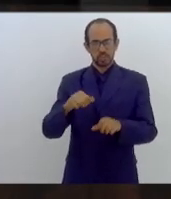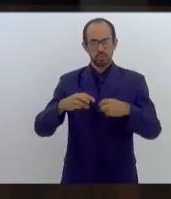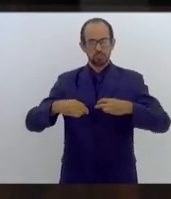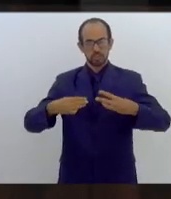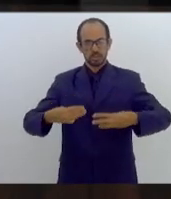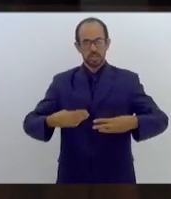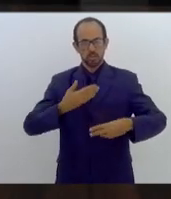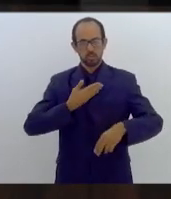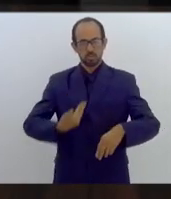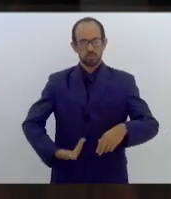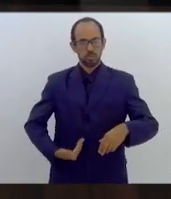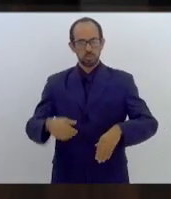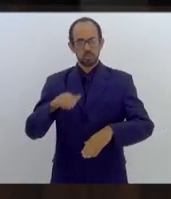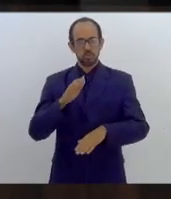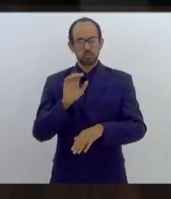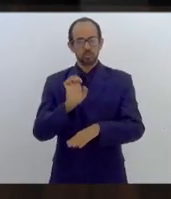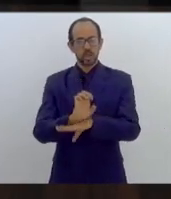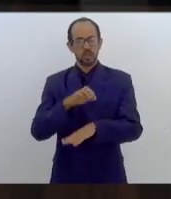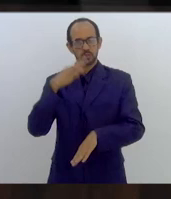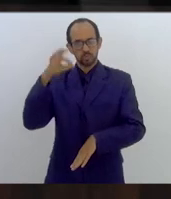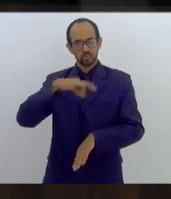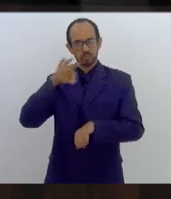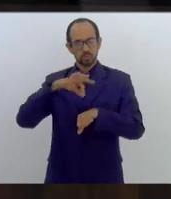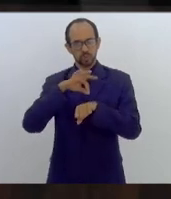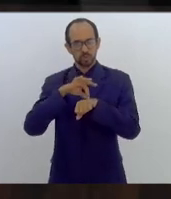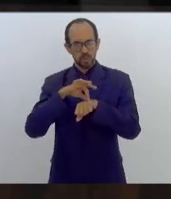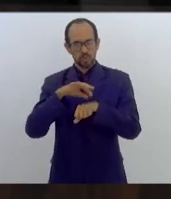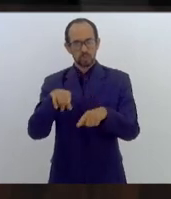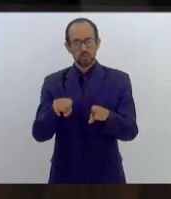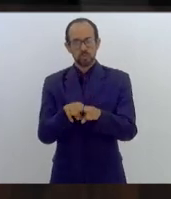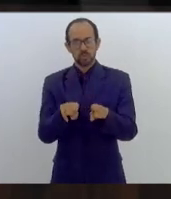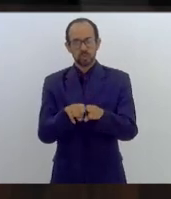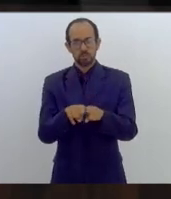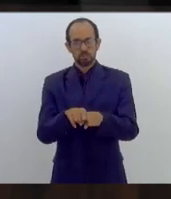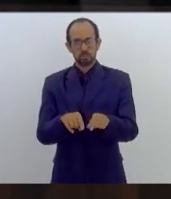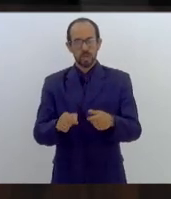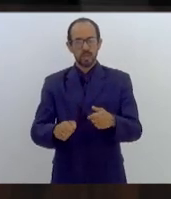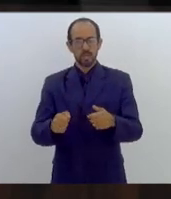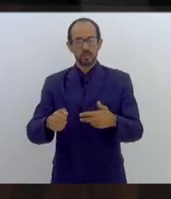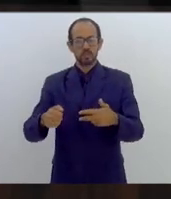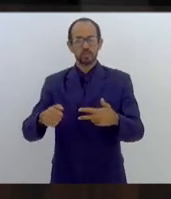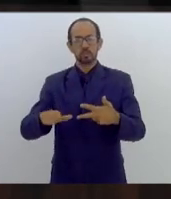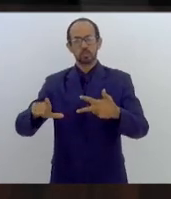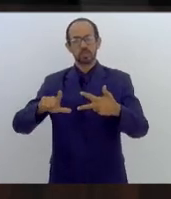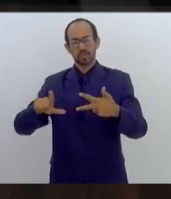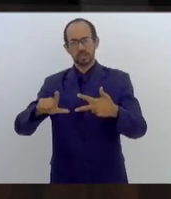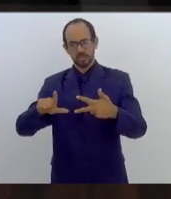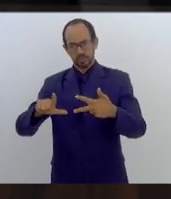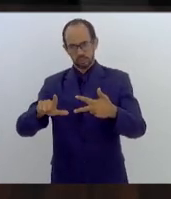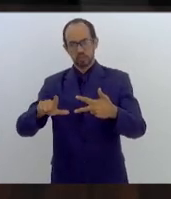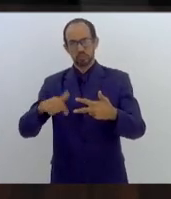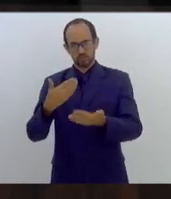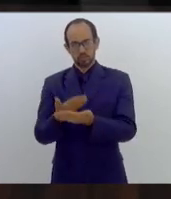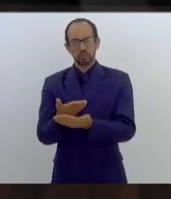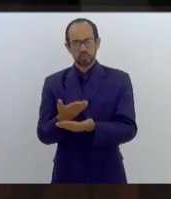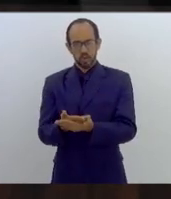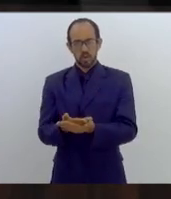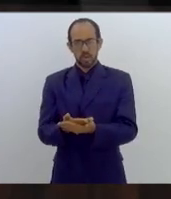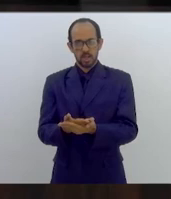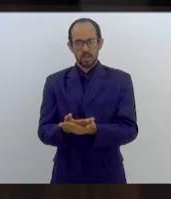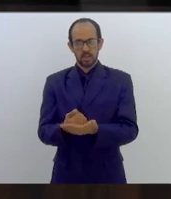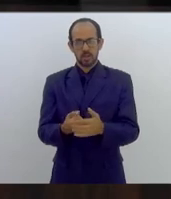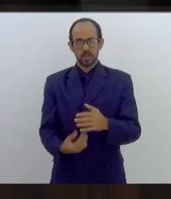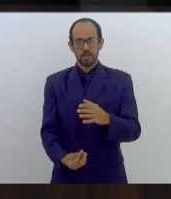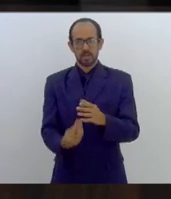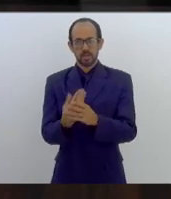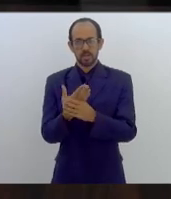Público do Estado do Espírito Santo e da Escola do Poder Legislativo do Estado do Rio de Janeiro. integrou bancas examinadoras